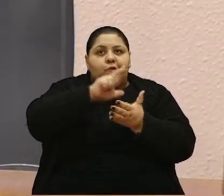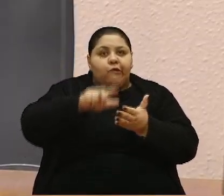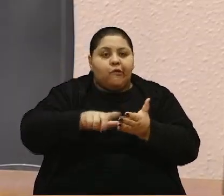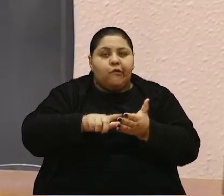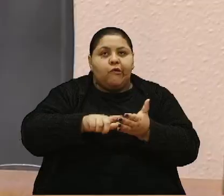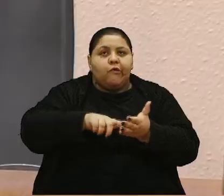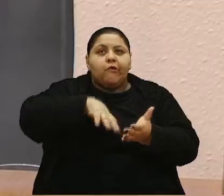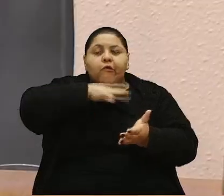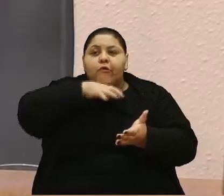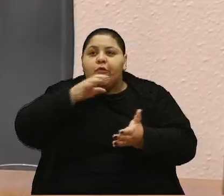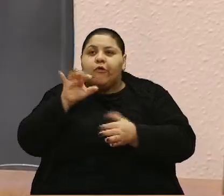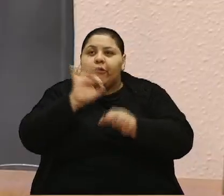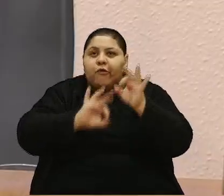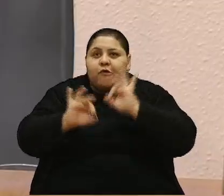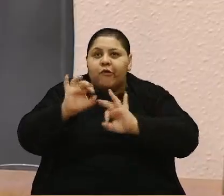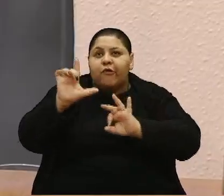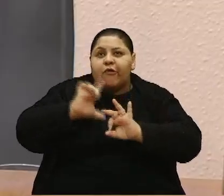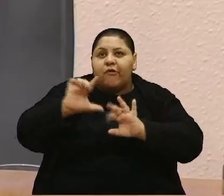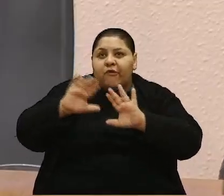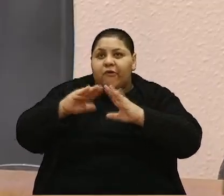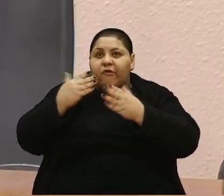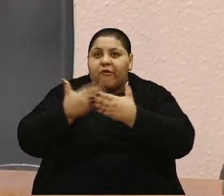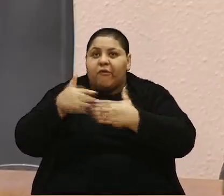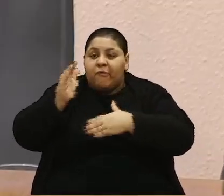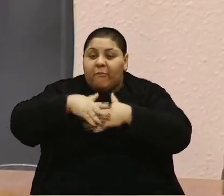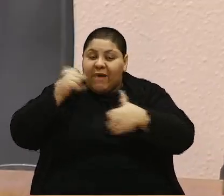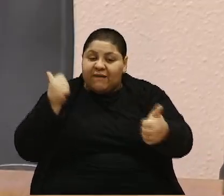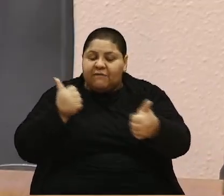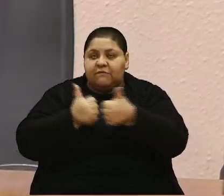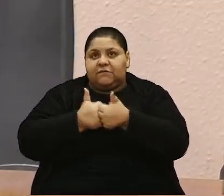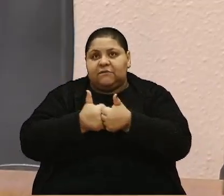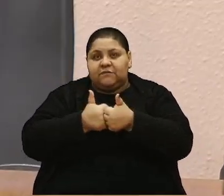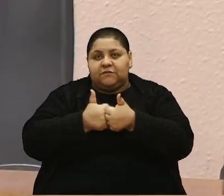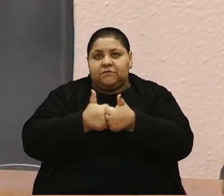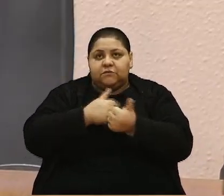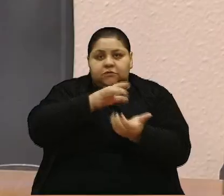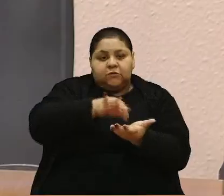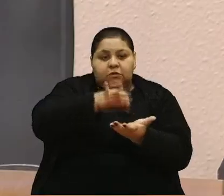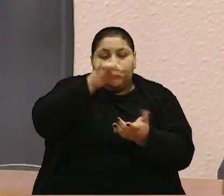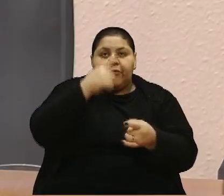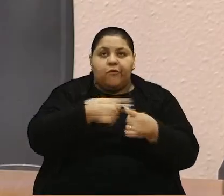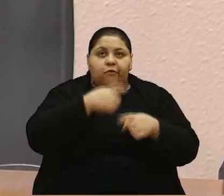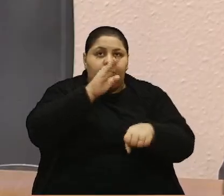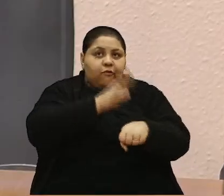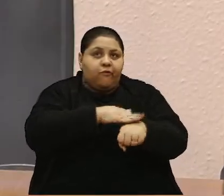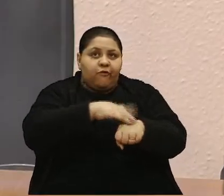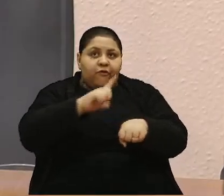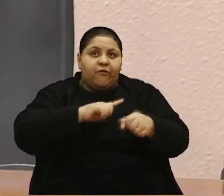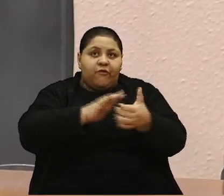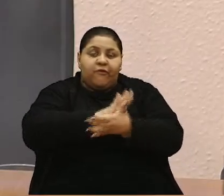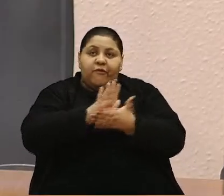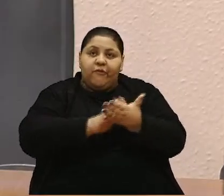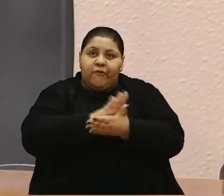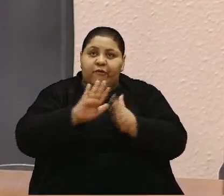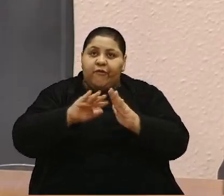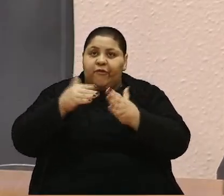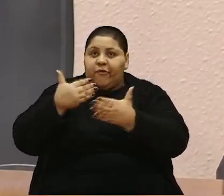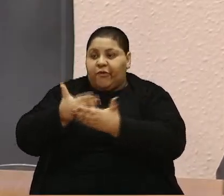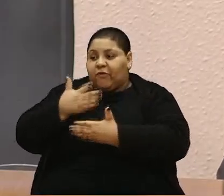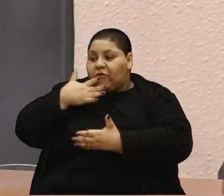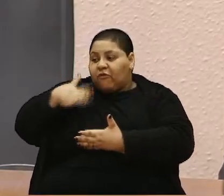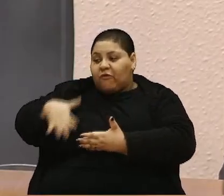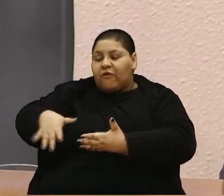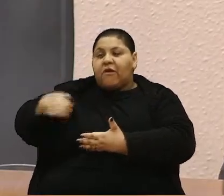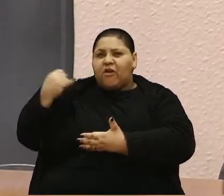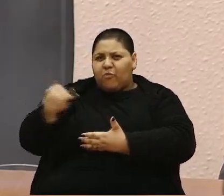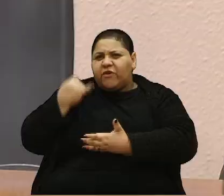que já estão se organizando para que tenham escolas mais perto ali da localidade, porque no momento não tem nenhuma escola de educação infantil. Então, como é importante essa pauta